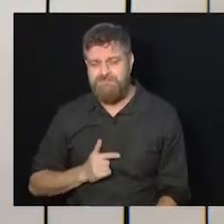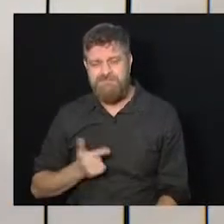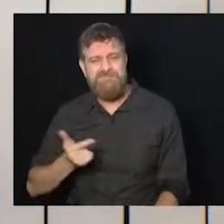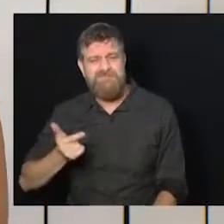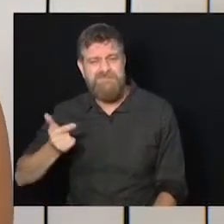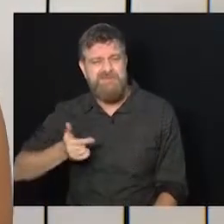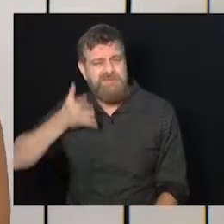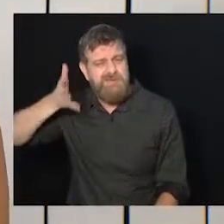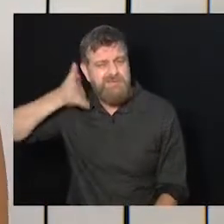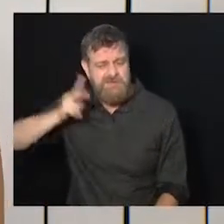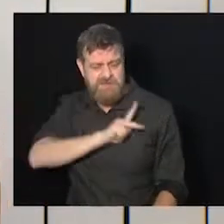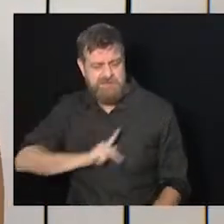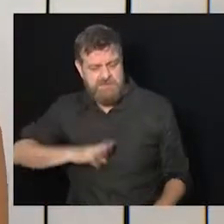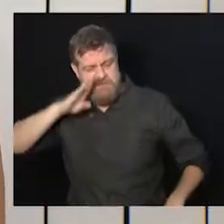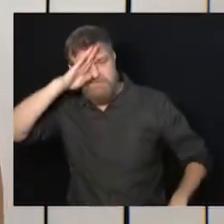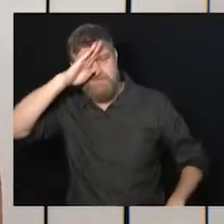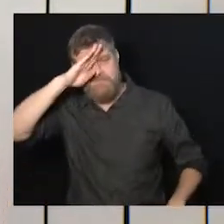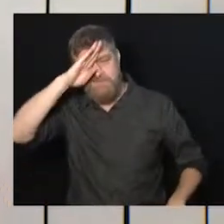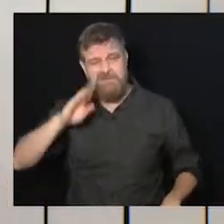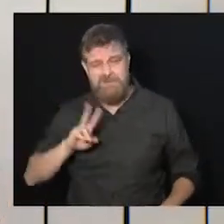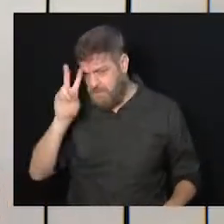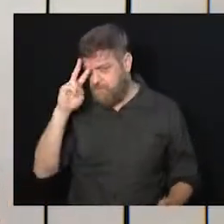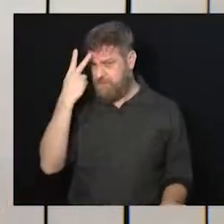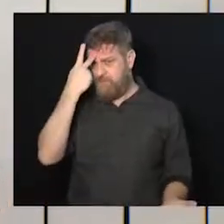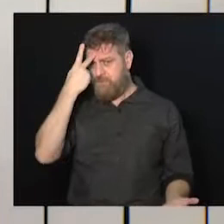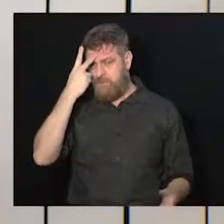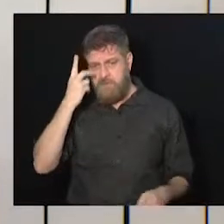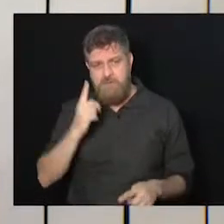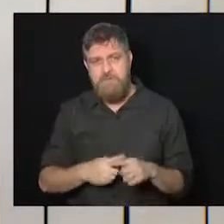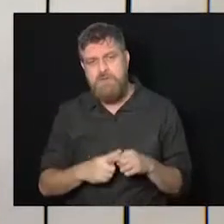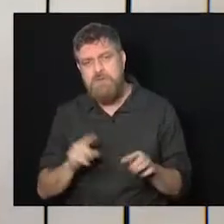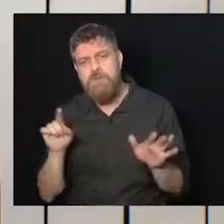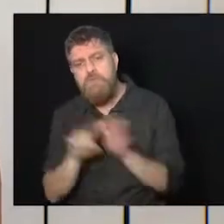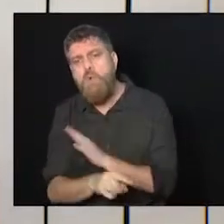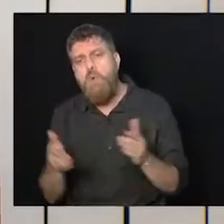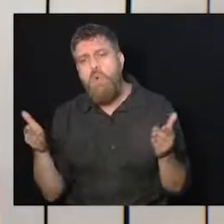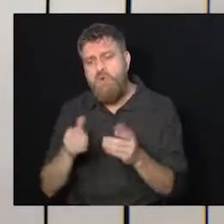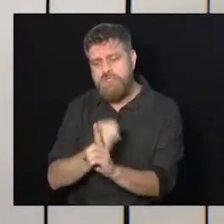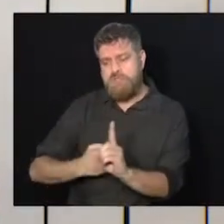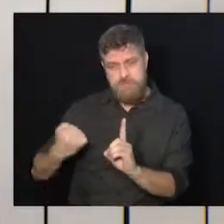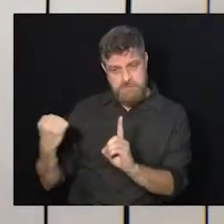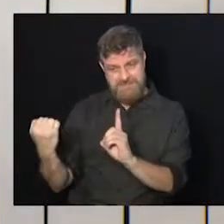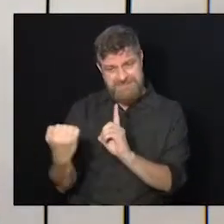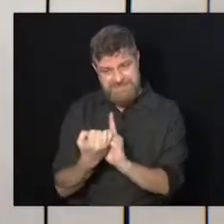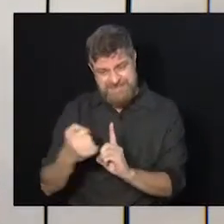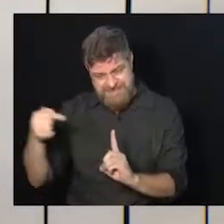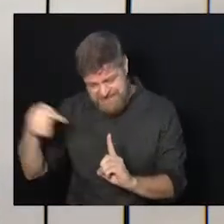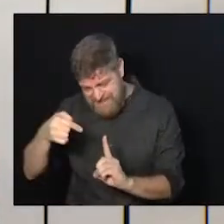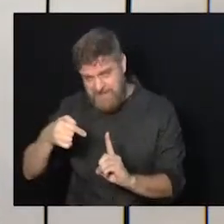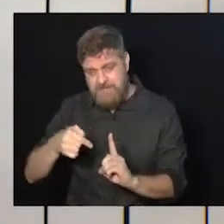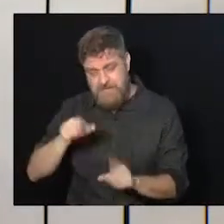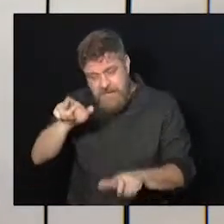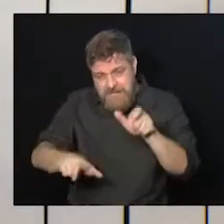discurso, queria que o senhor falasse um pouquinho desse posicionamento, ou se hoje a sociedade é quem